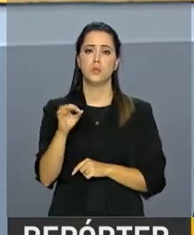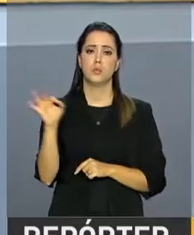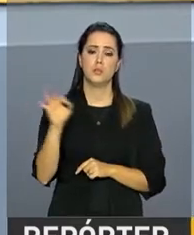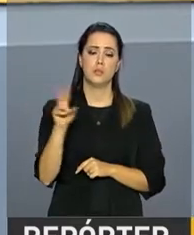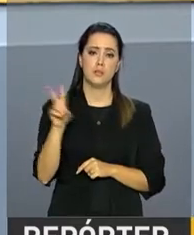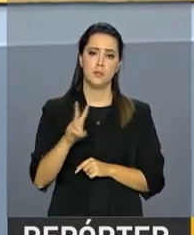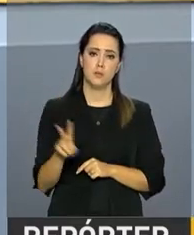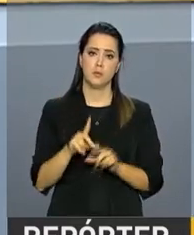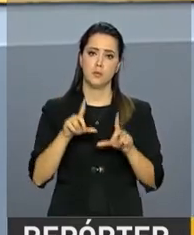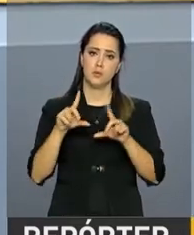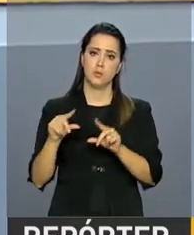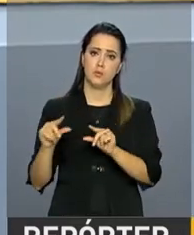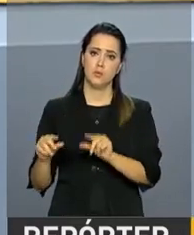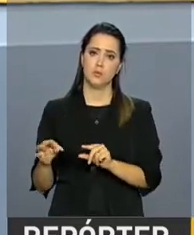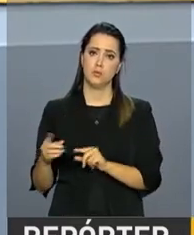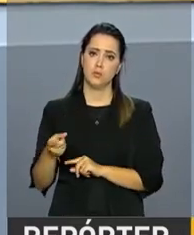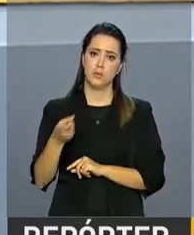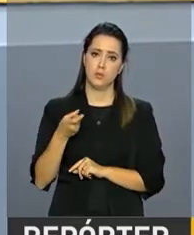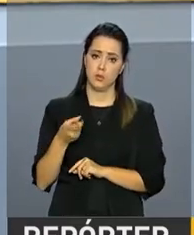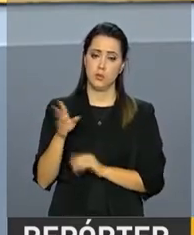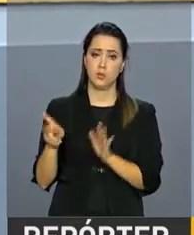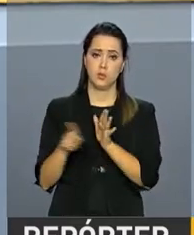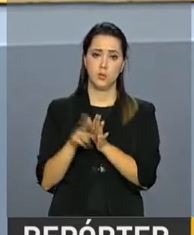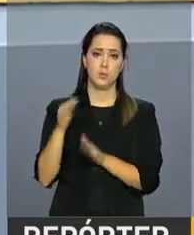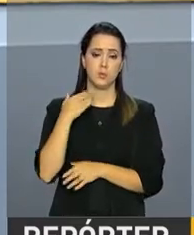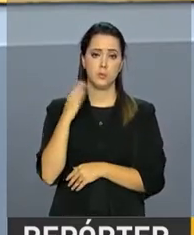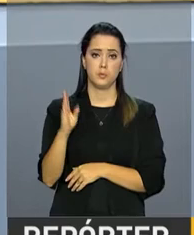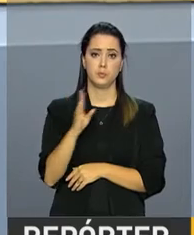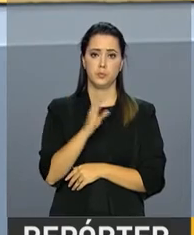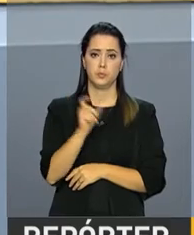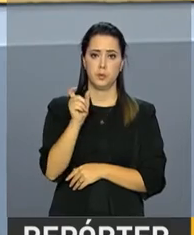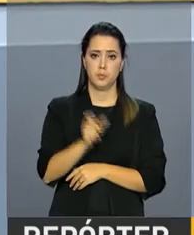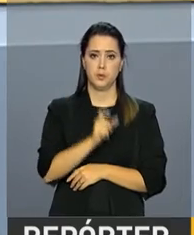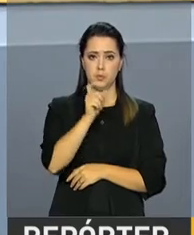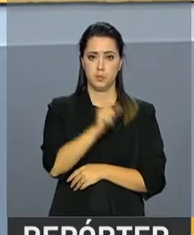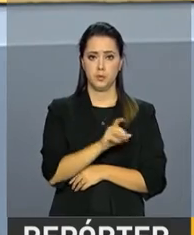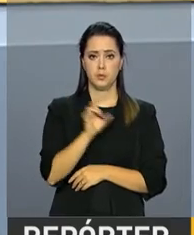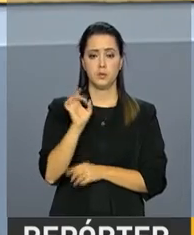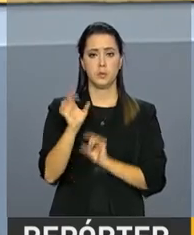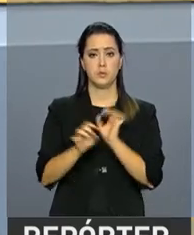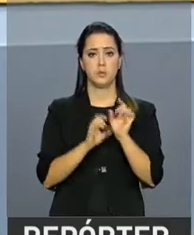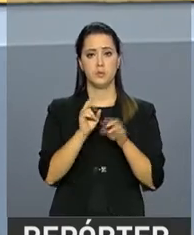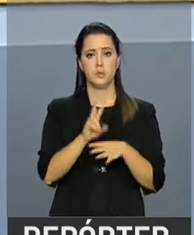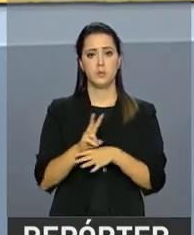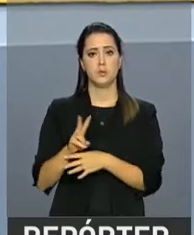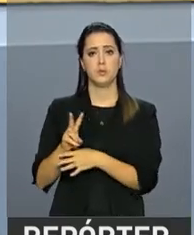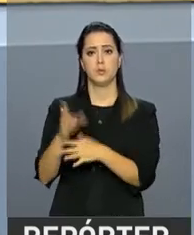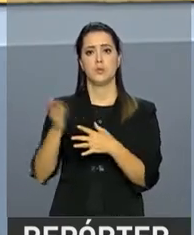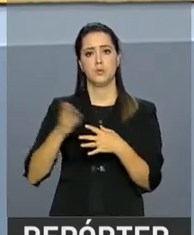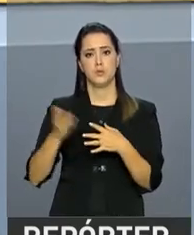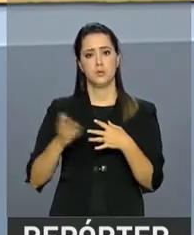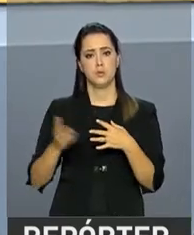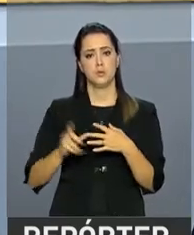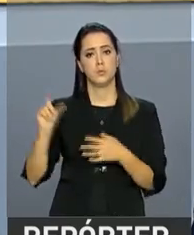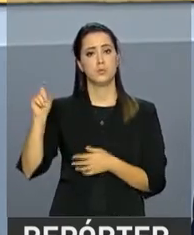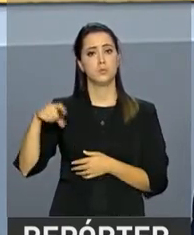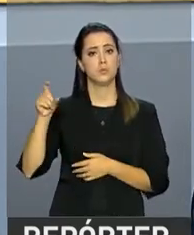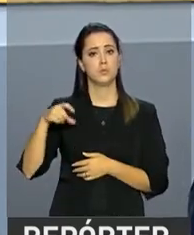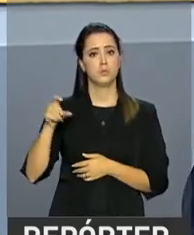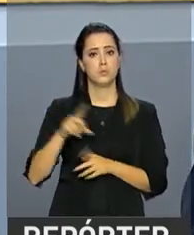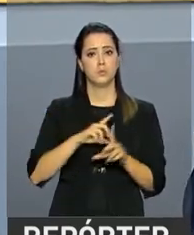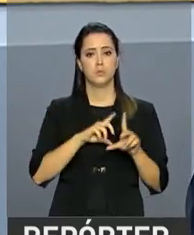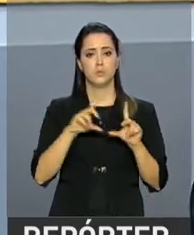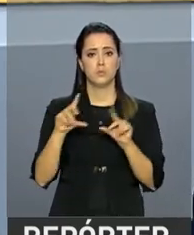das taxas cobradas pela instituição para pessoas físicas o destaque fica para a linha de crédito parcelado no cartão de crédito